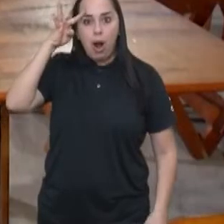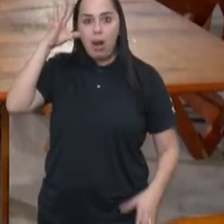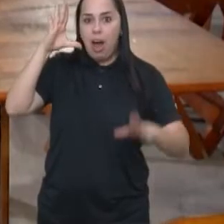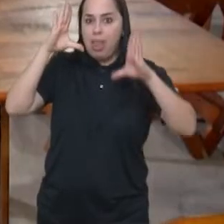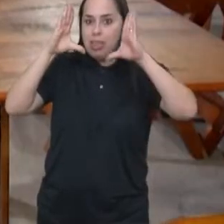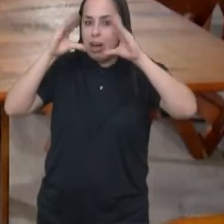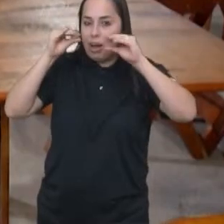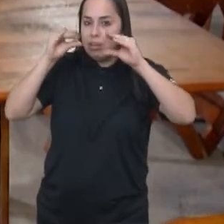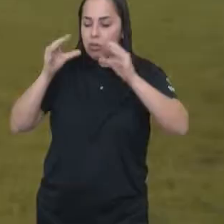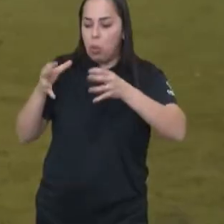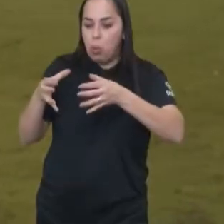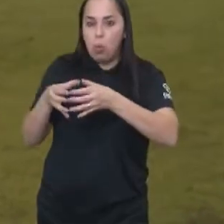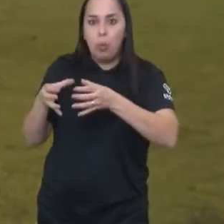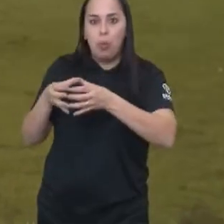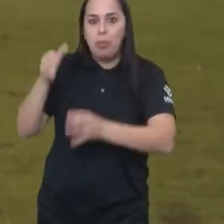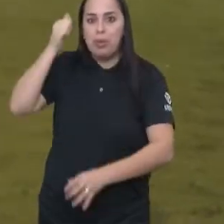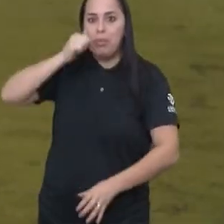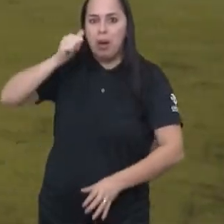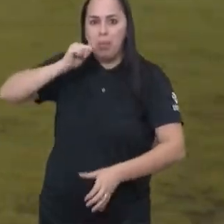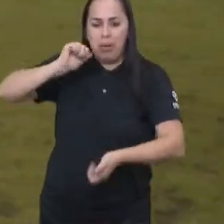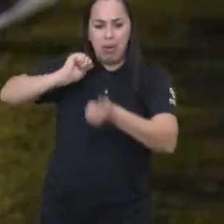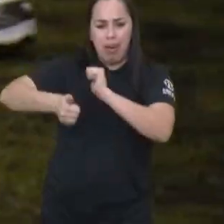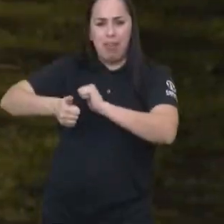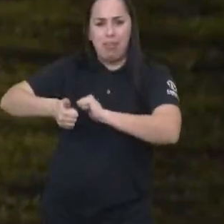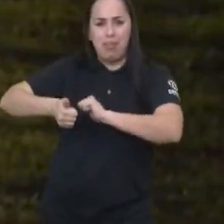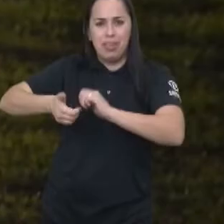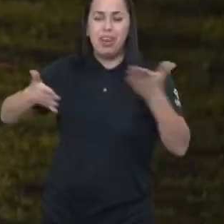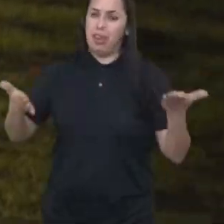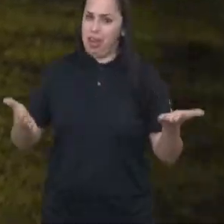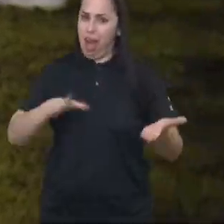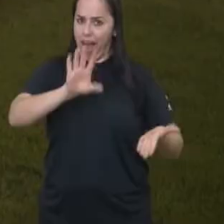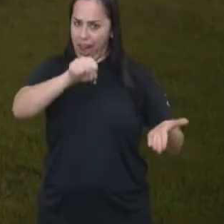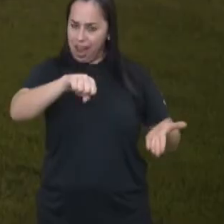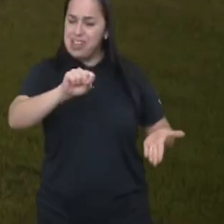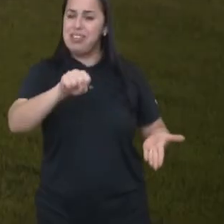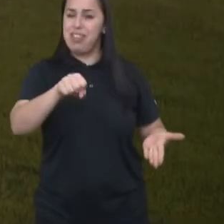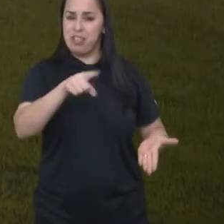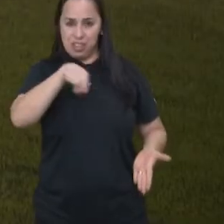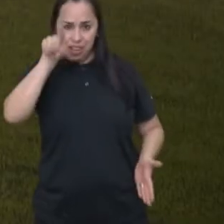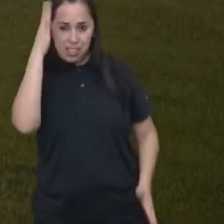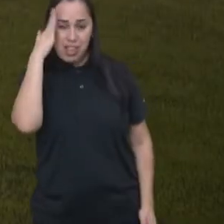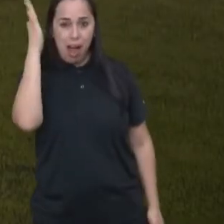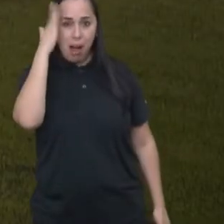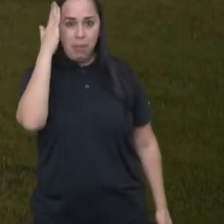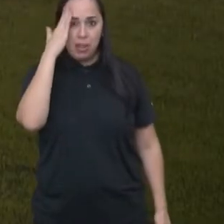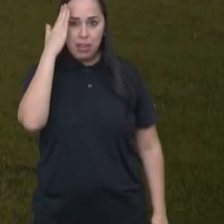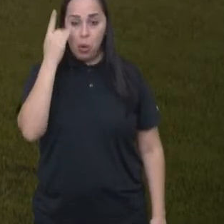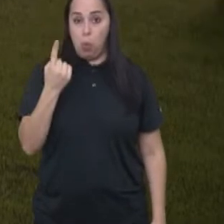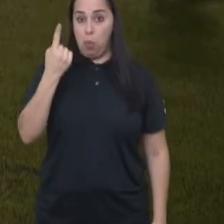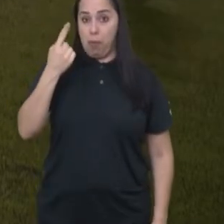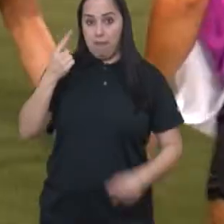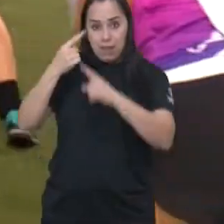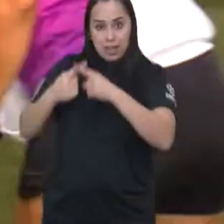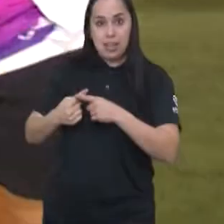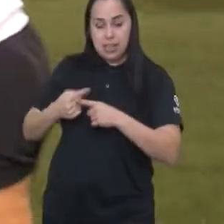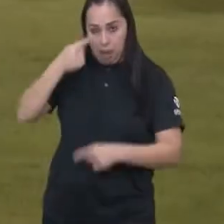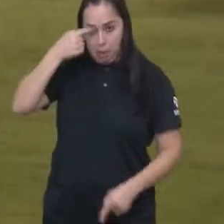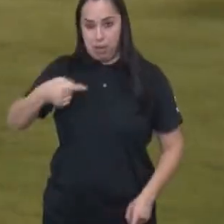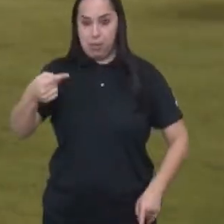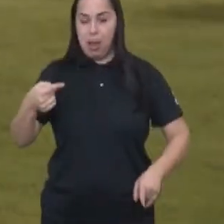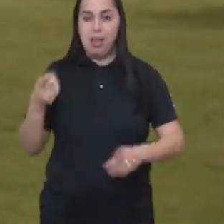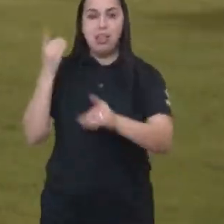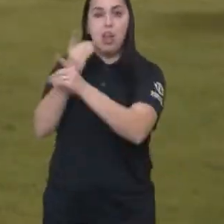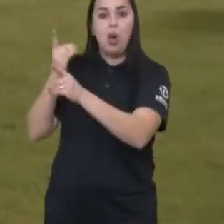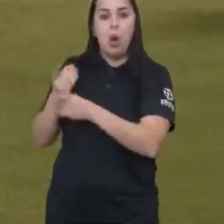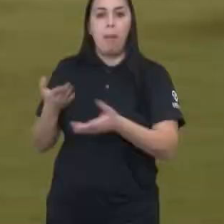a mulherada reunida para jogar futebol é isso mesmo você sabia que ao menos 1 vez por semana ela